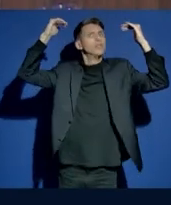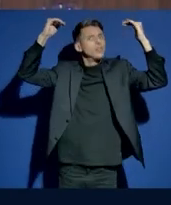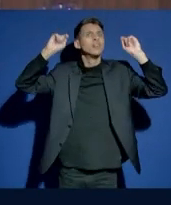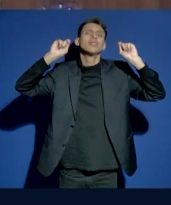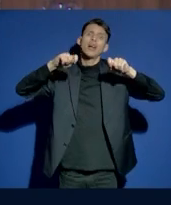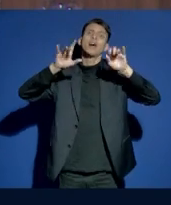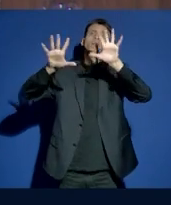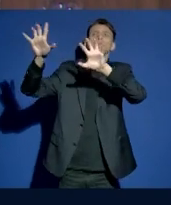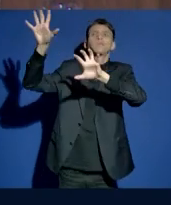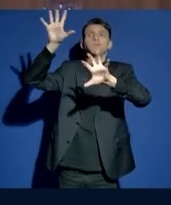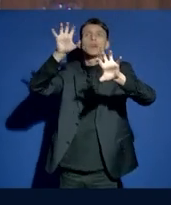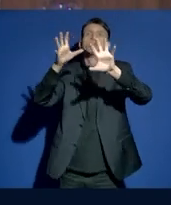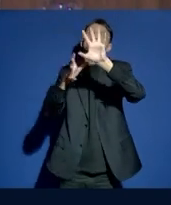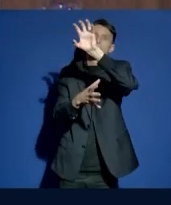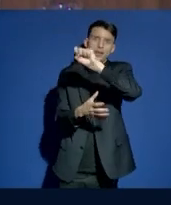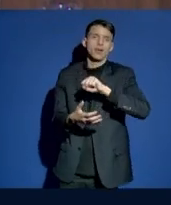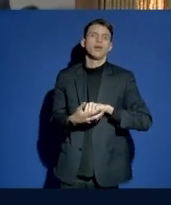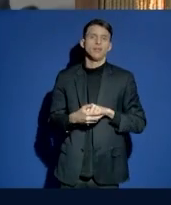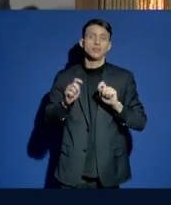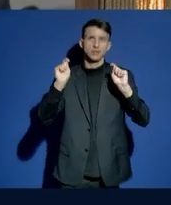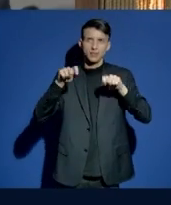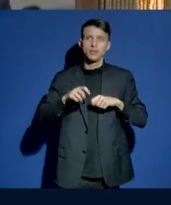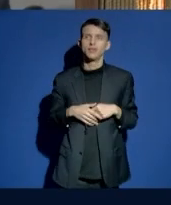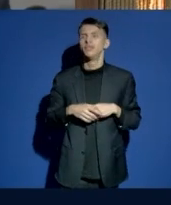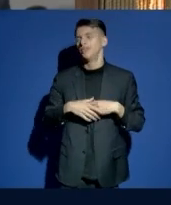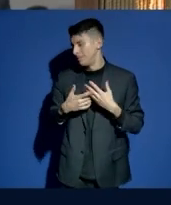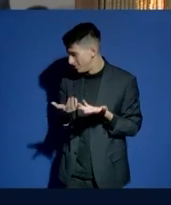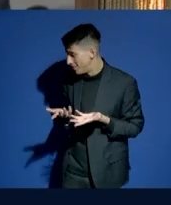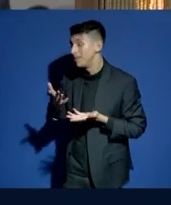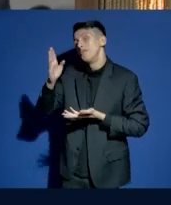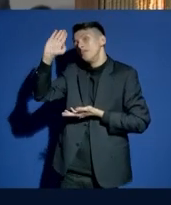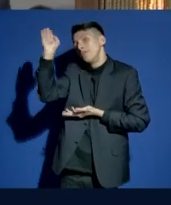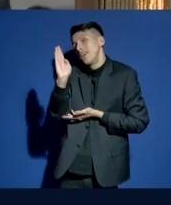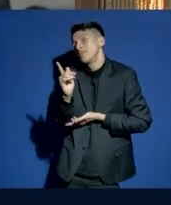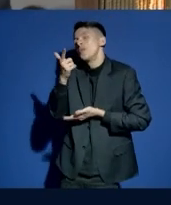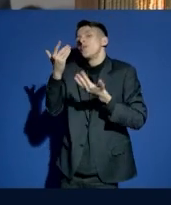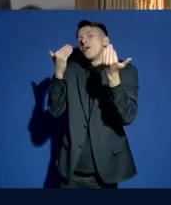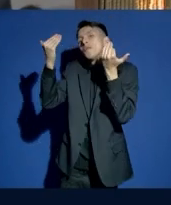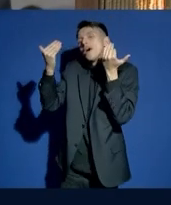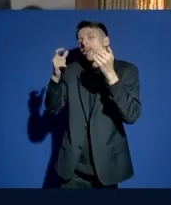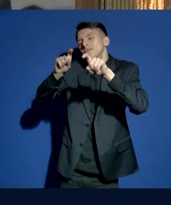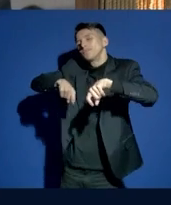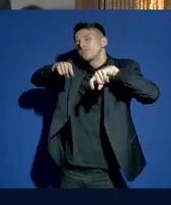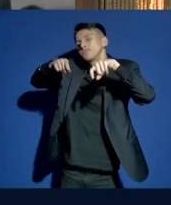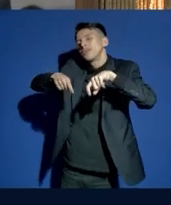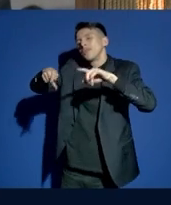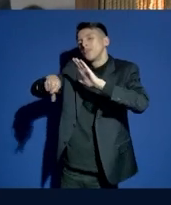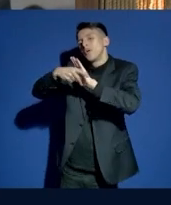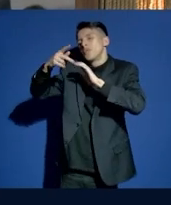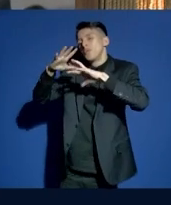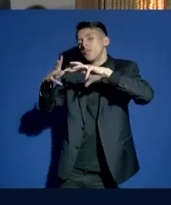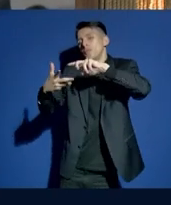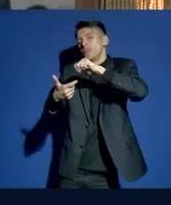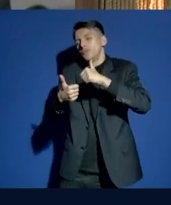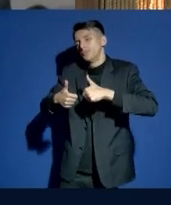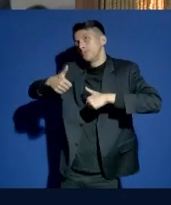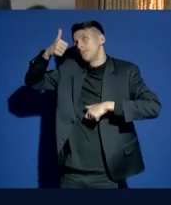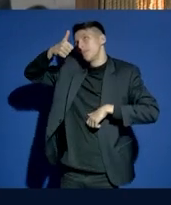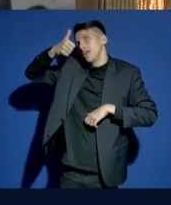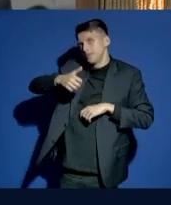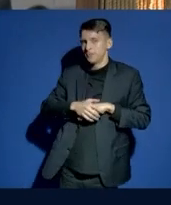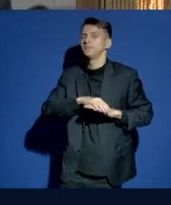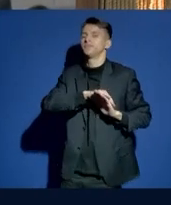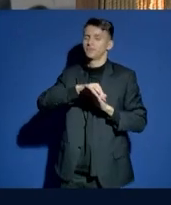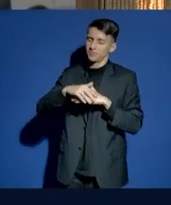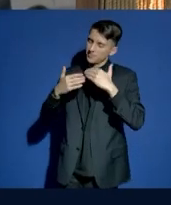capturar carbono. O celeiro do mundo, né? Como a gente já ouviu hoje tantas vezes, né? Bom, queria agradecer,